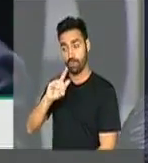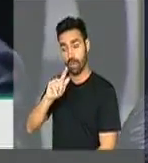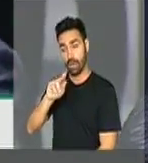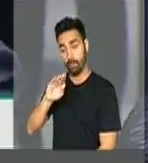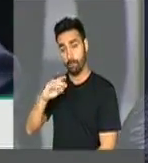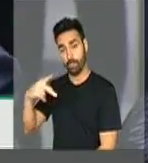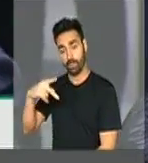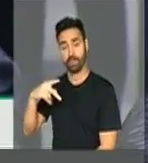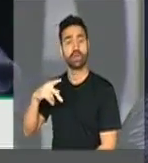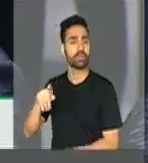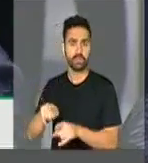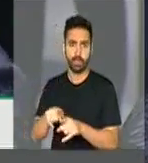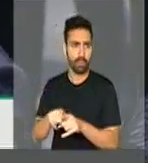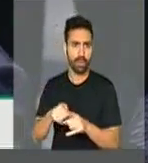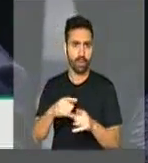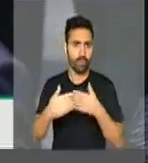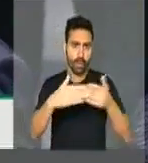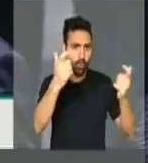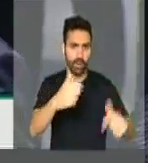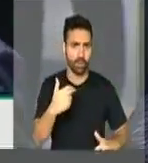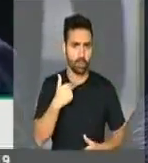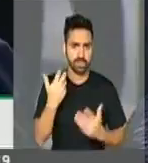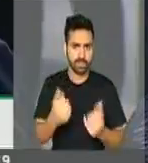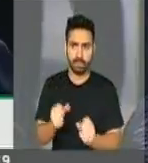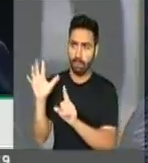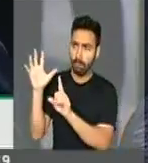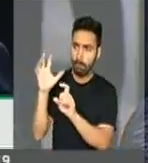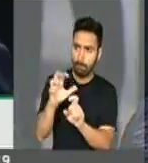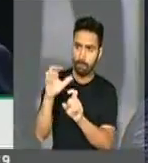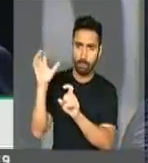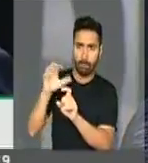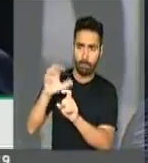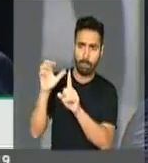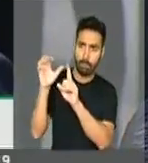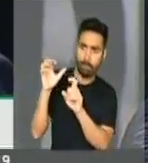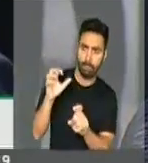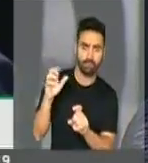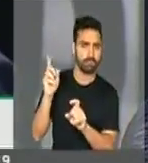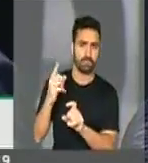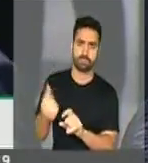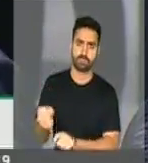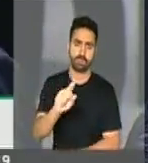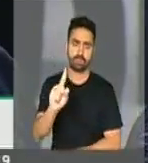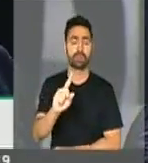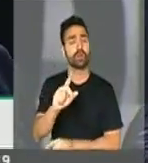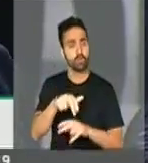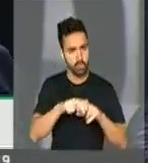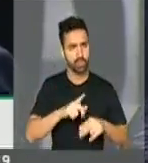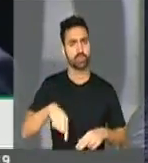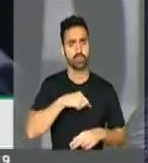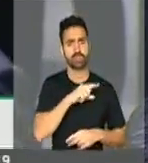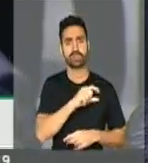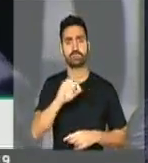aceitar em lugar nenhum do Brasil. Toda a nossa solidariedade